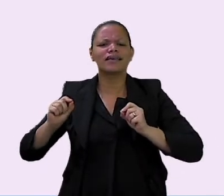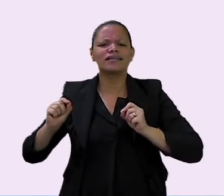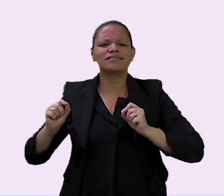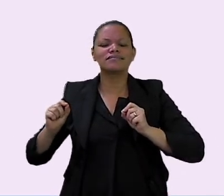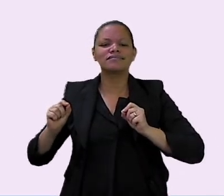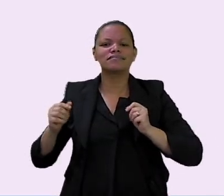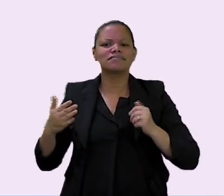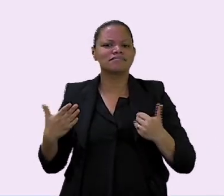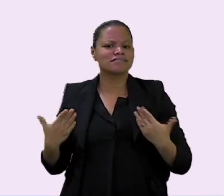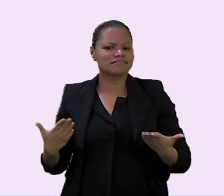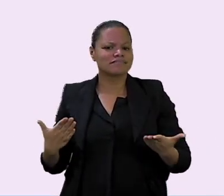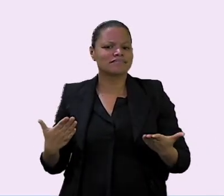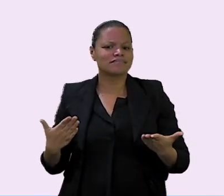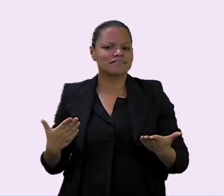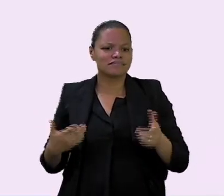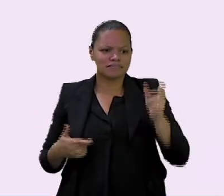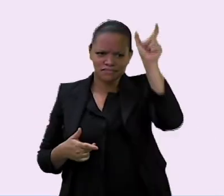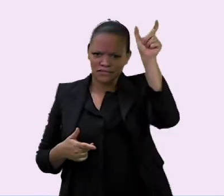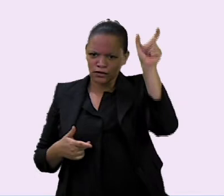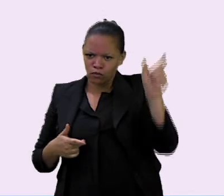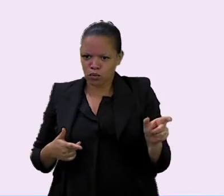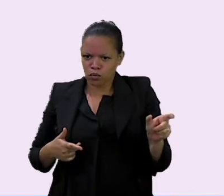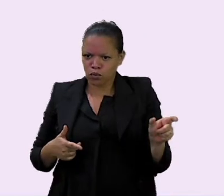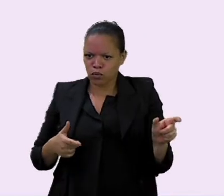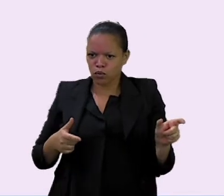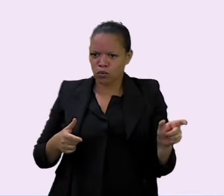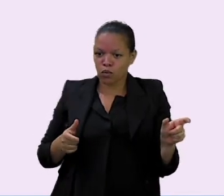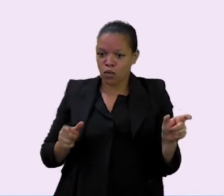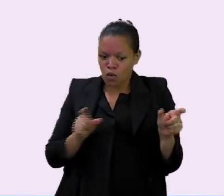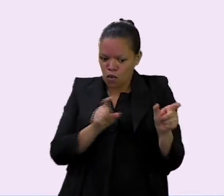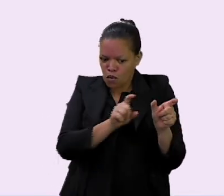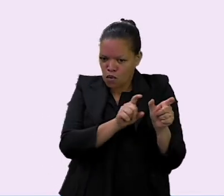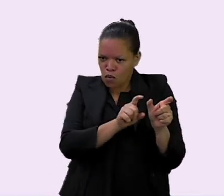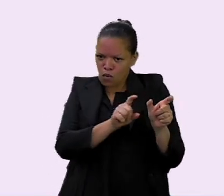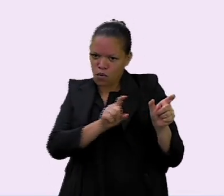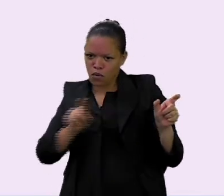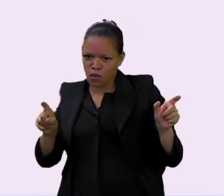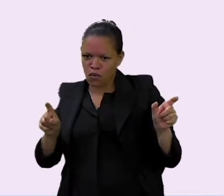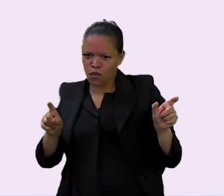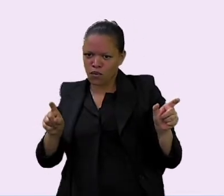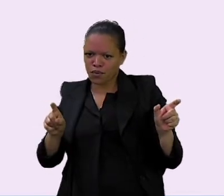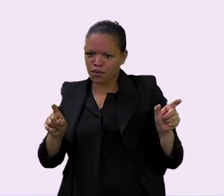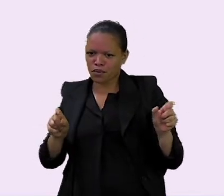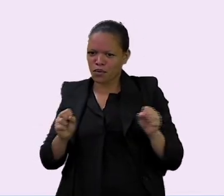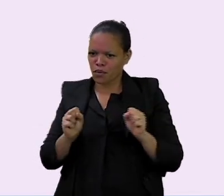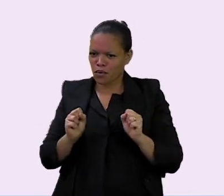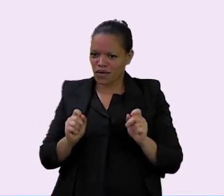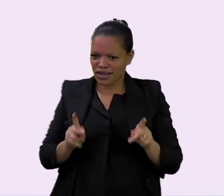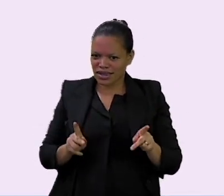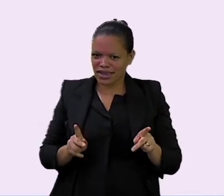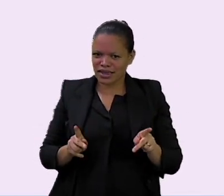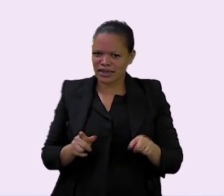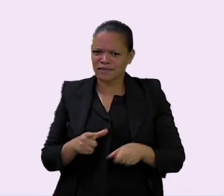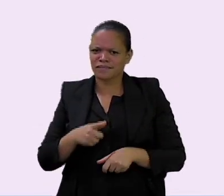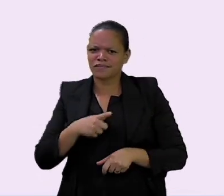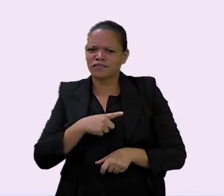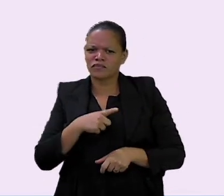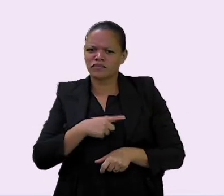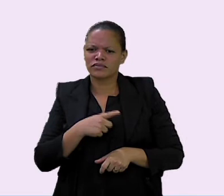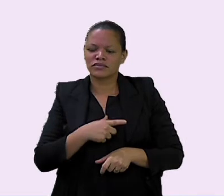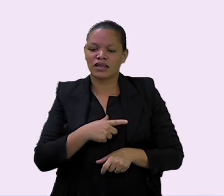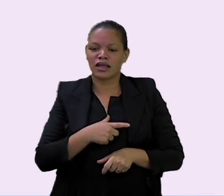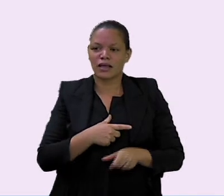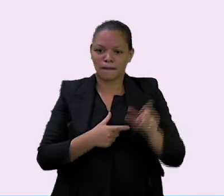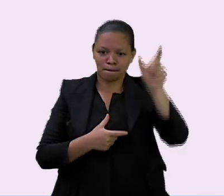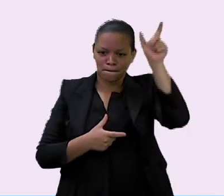minha coluna e quanto eu tenho na minha linha. Nós vamos ter 8 quadradinhos